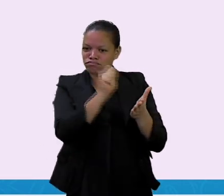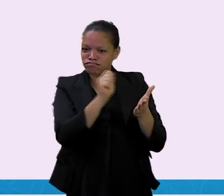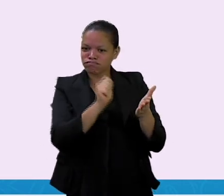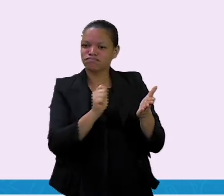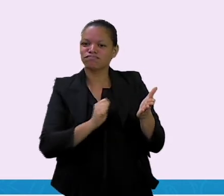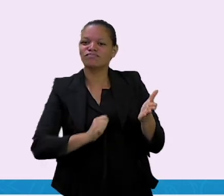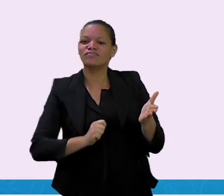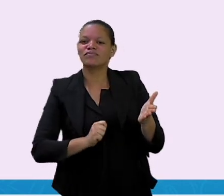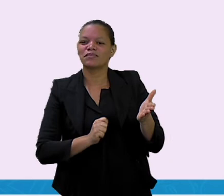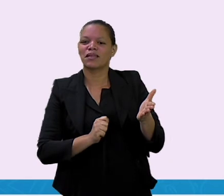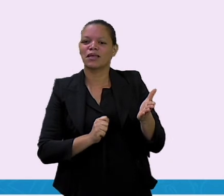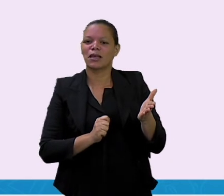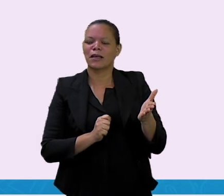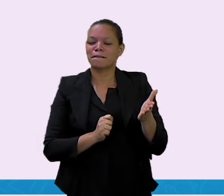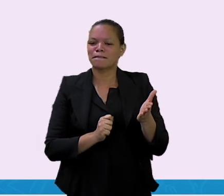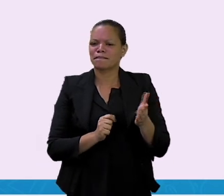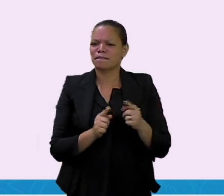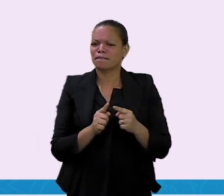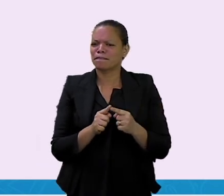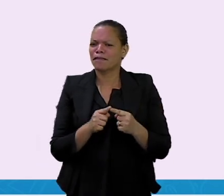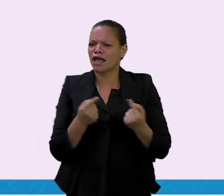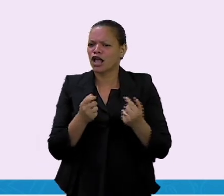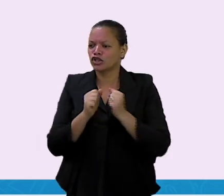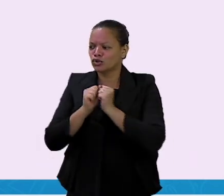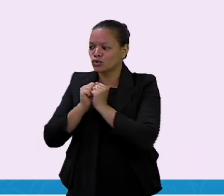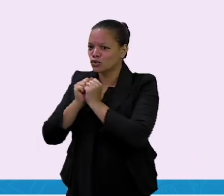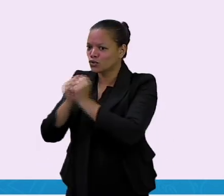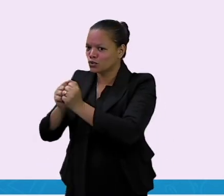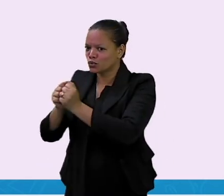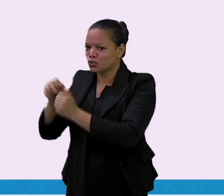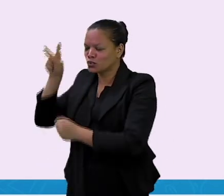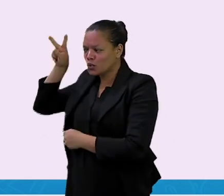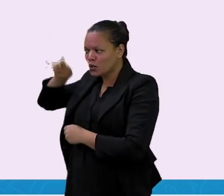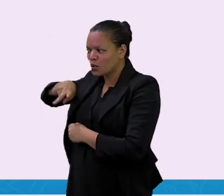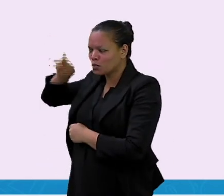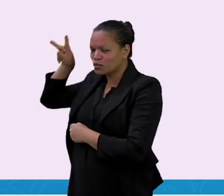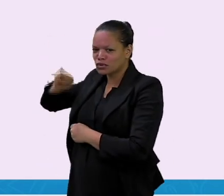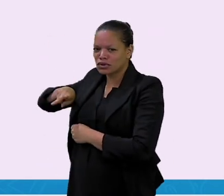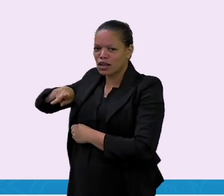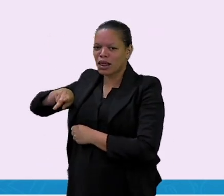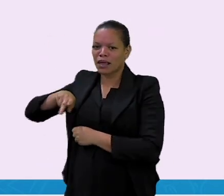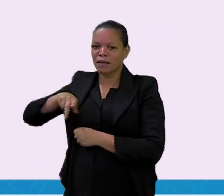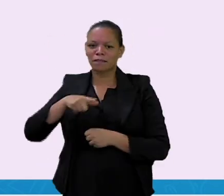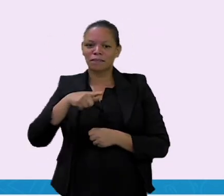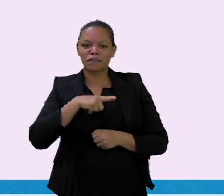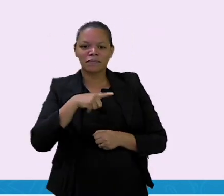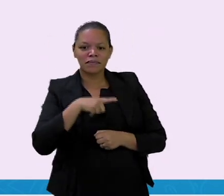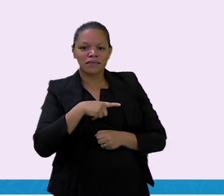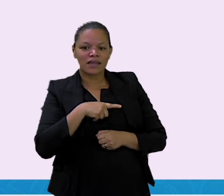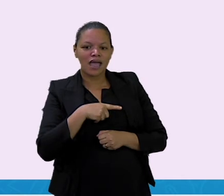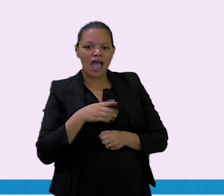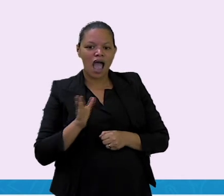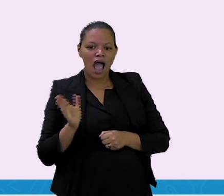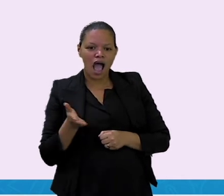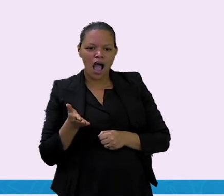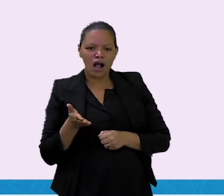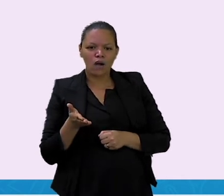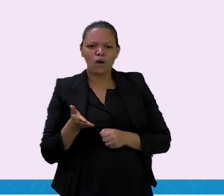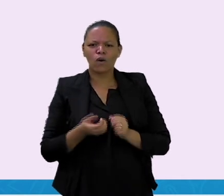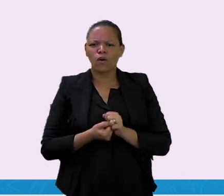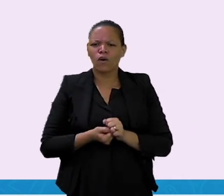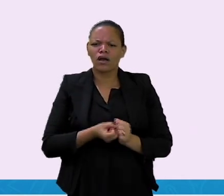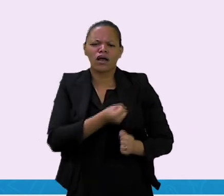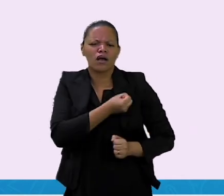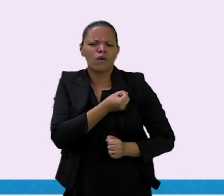correções. Mas vamos fazer a leitura juntos. Nós tínhamos 3, passou para 6 ovos. Por quê?